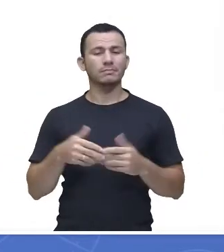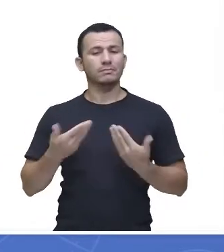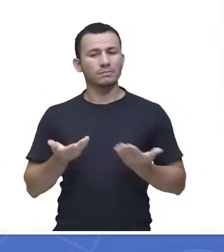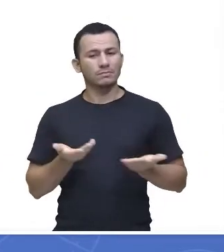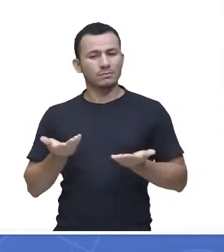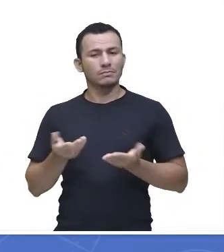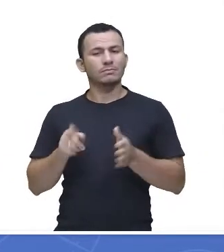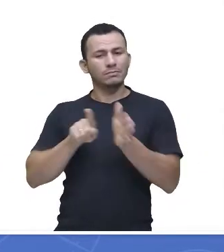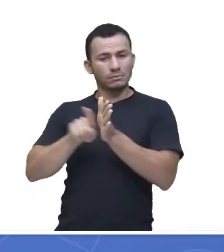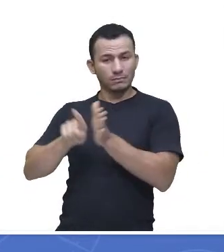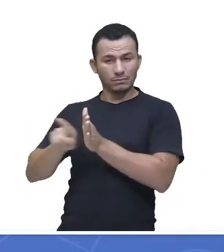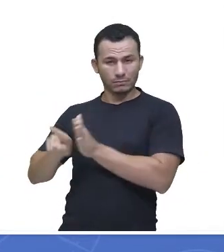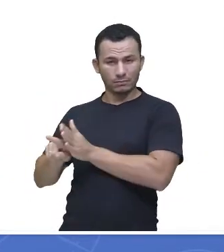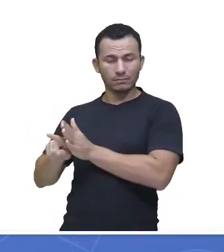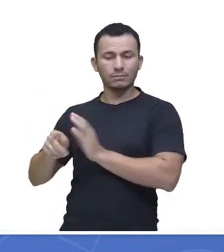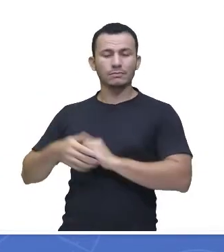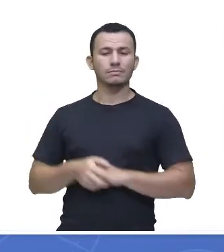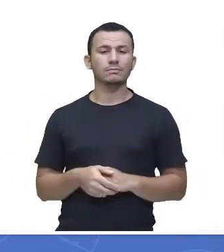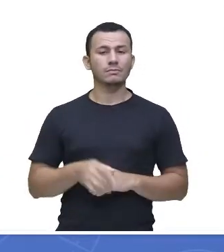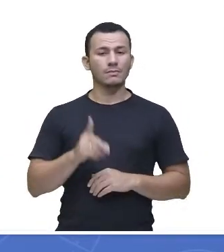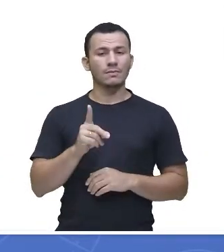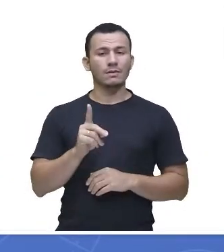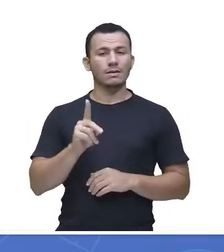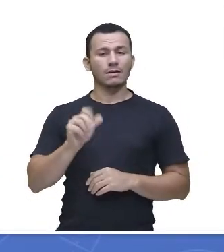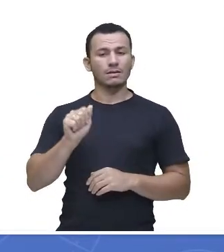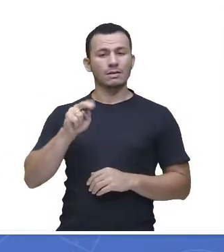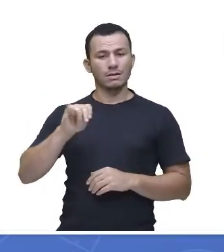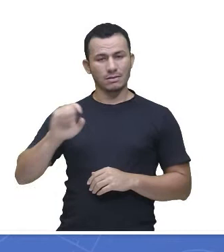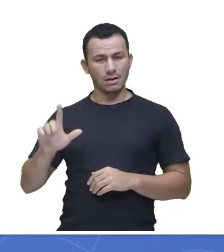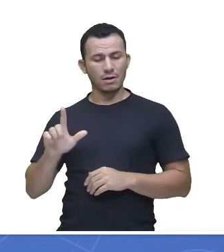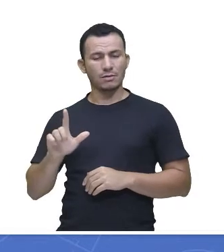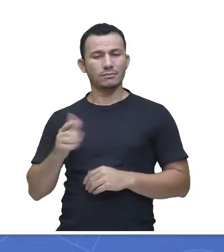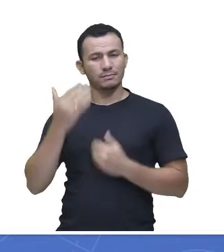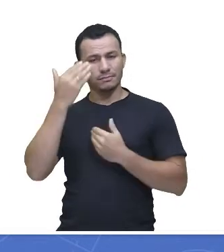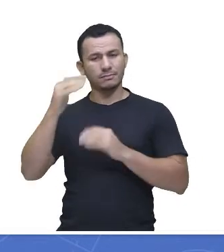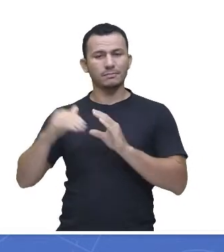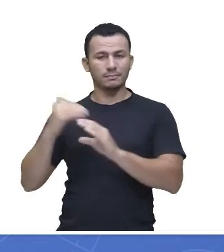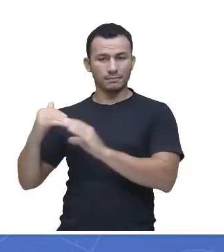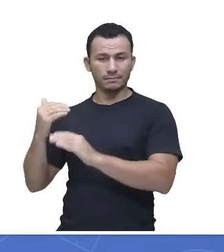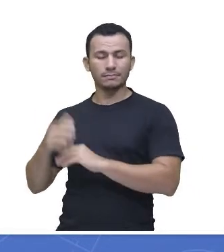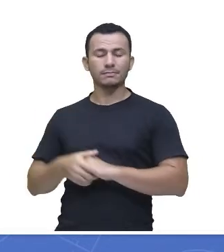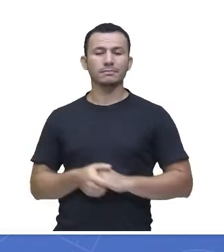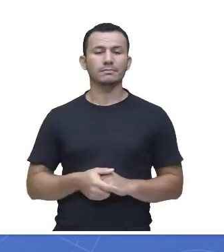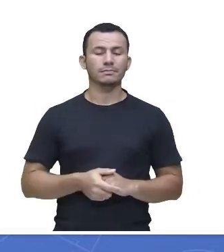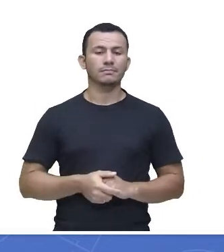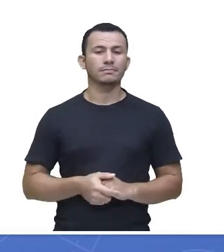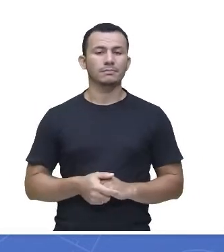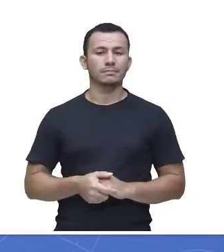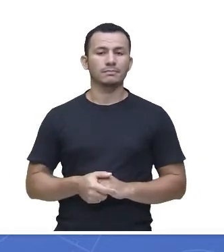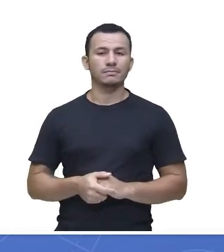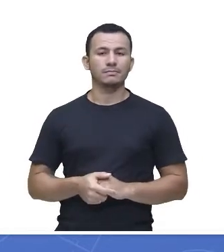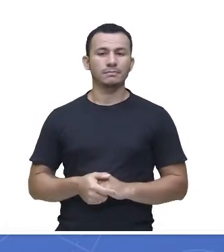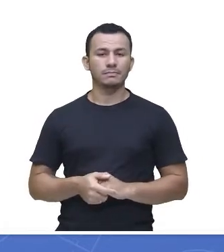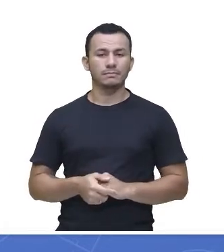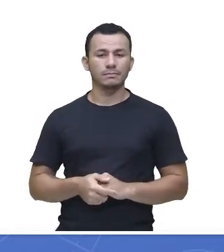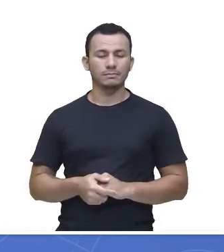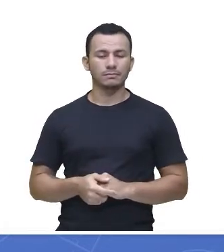nossas questões. Daniel, vamos lá então para as nossas questões.